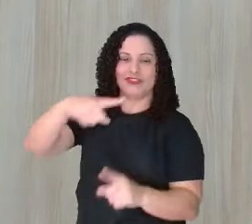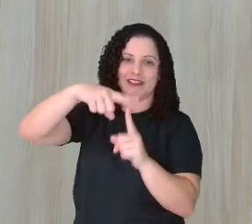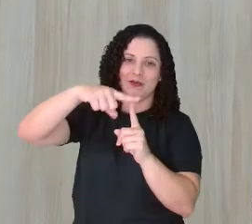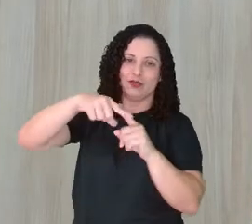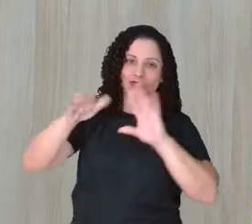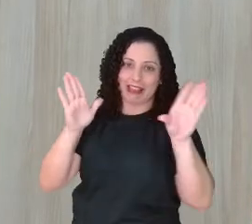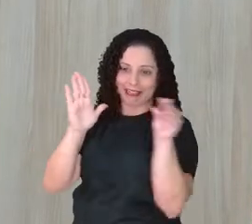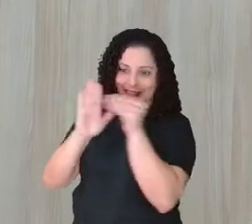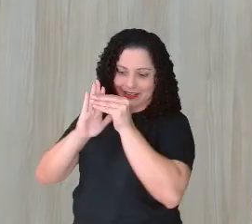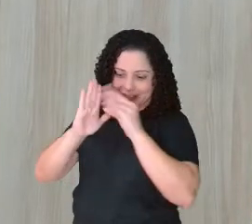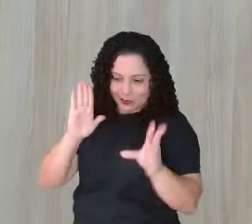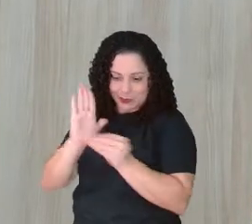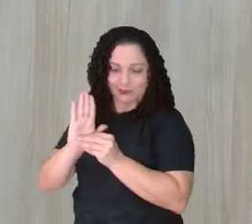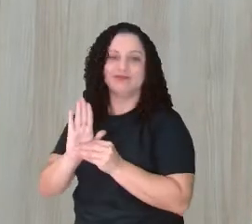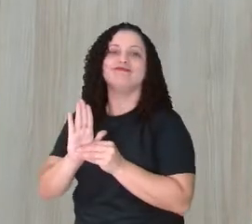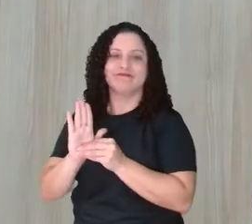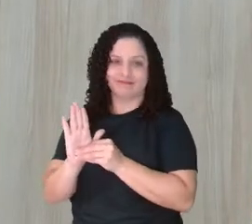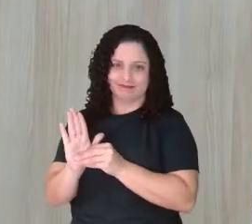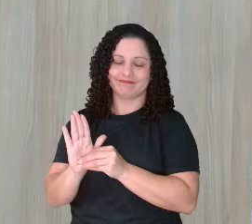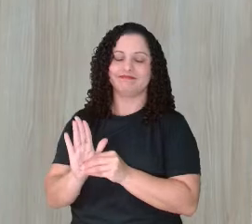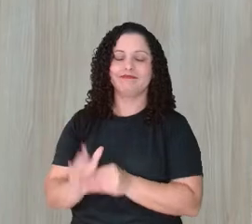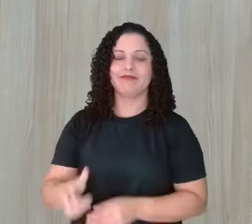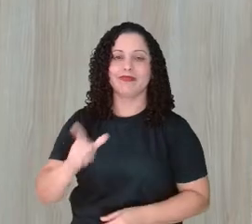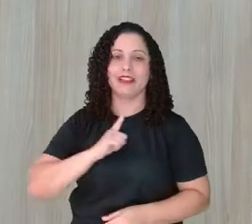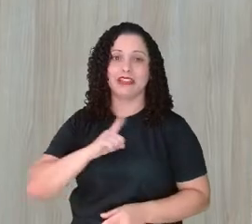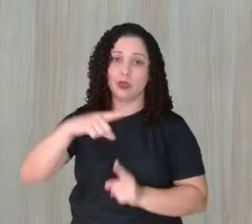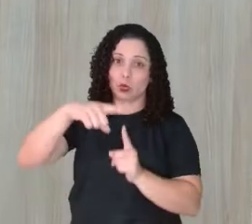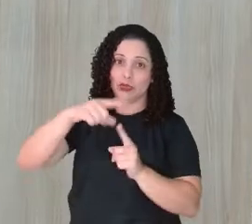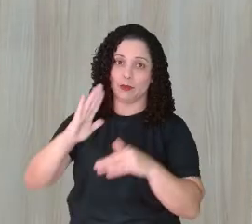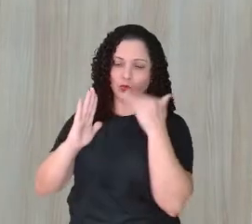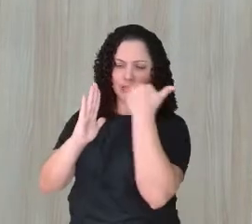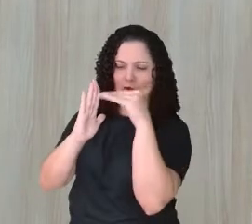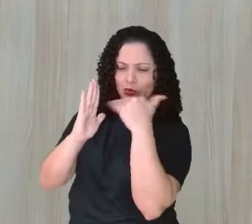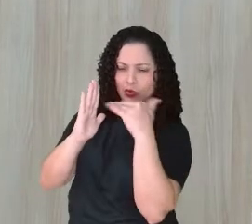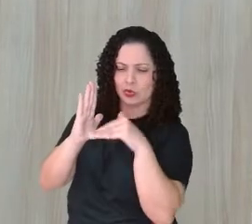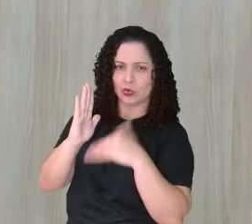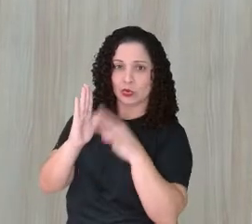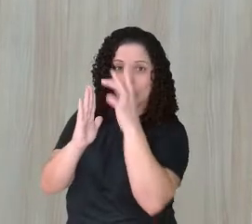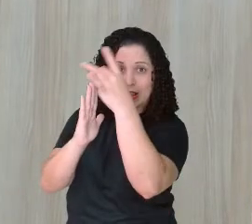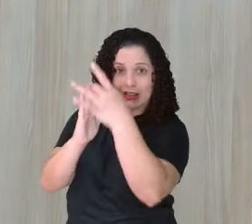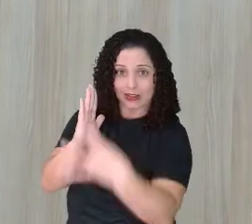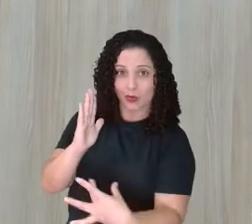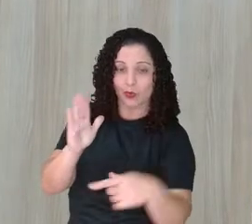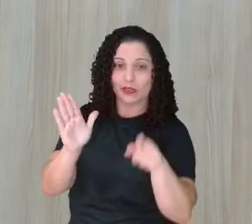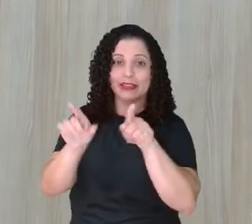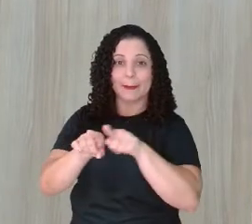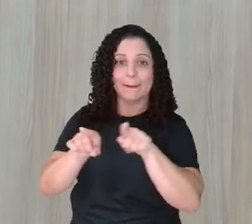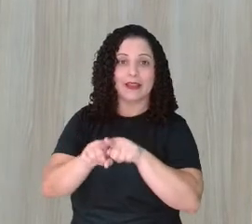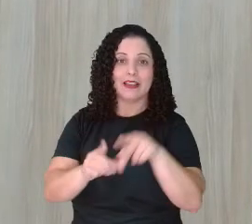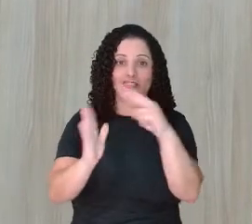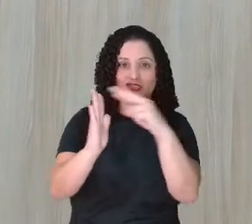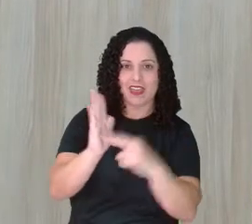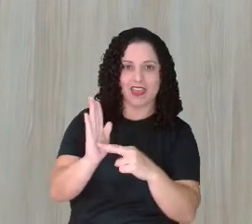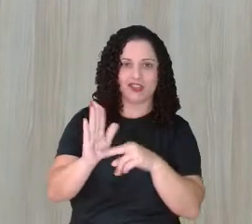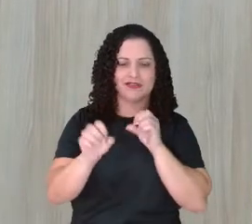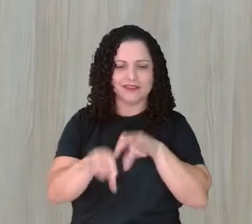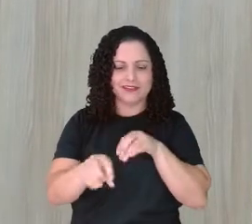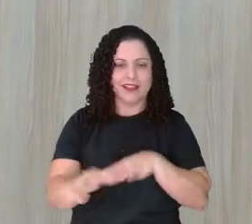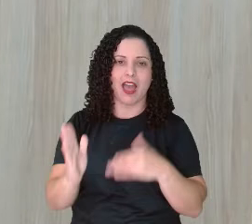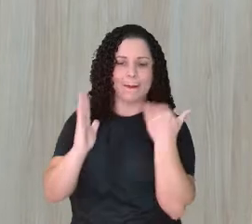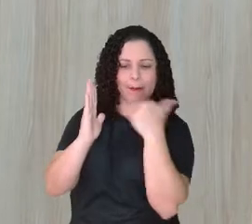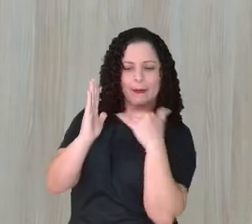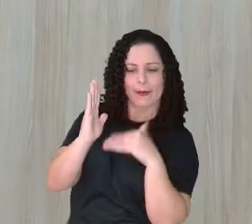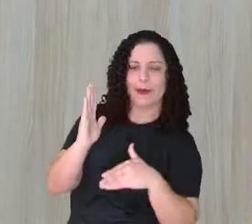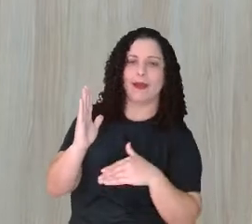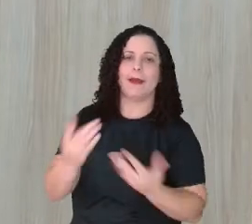aí, conversando entre si. A gente tem um tipo descritivo, a gente tem um tipo injuntivo. Mas se a gente